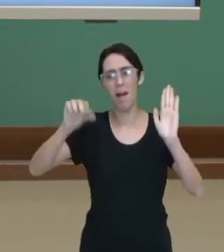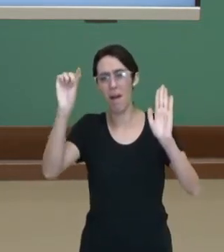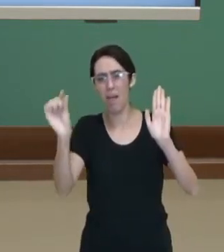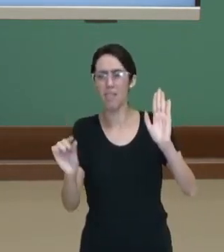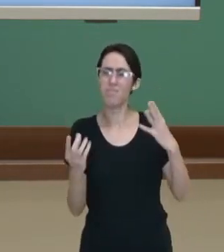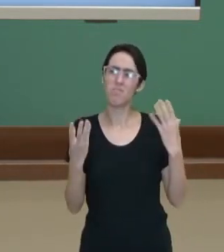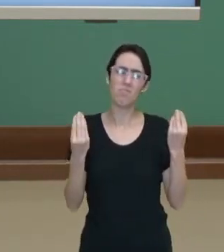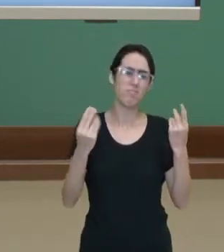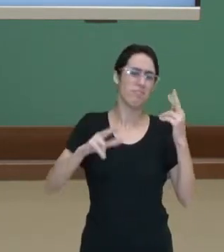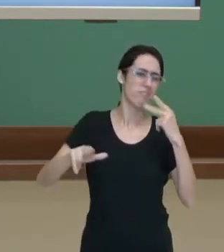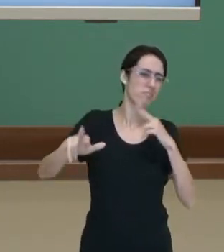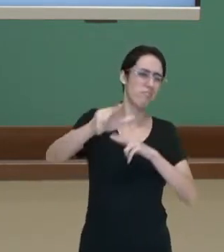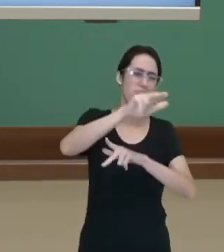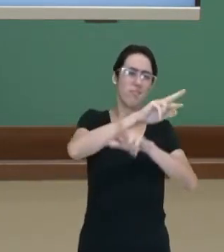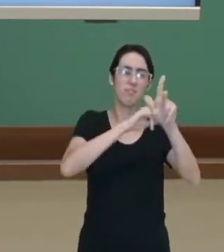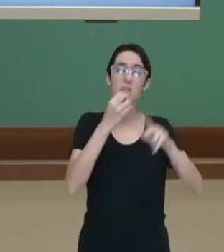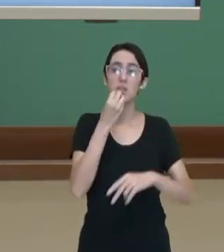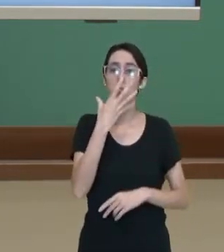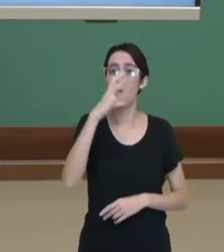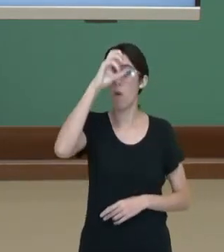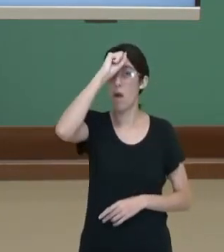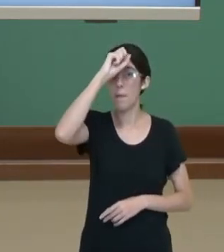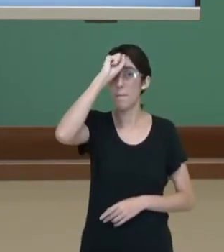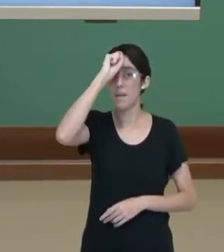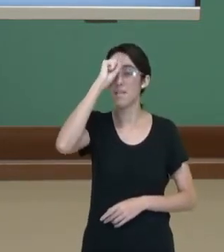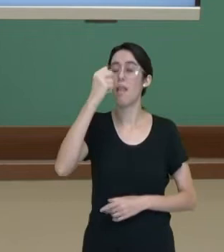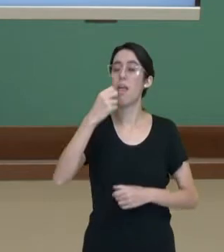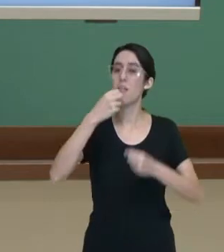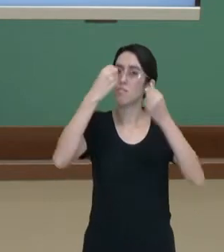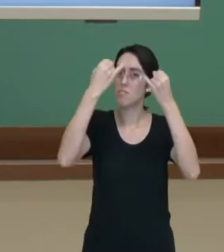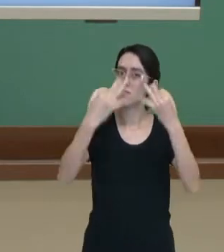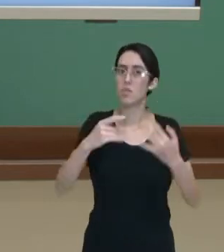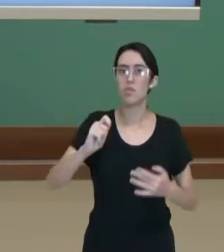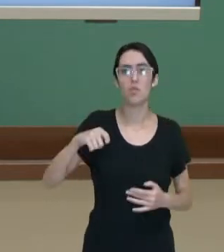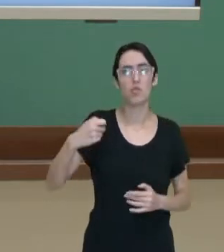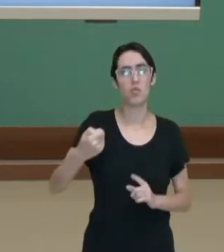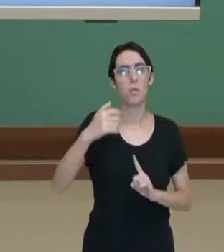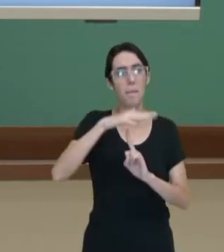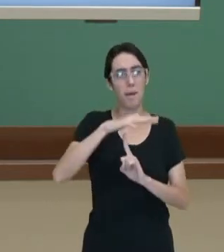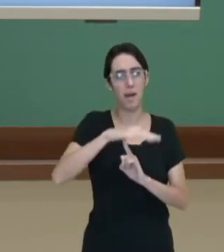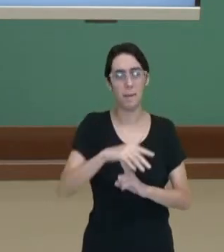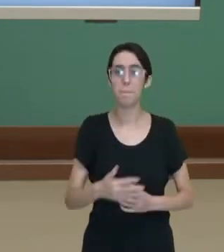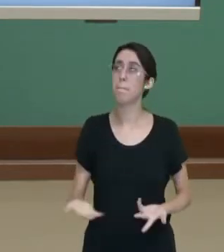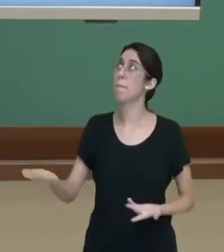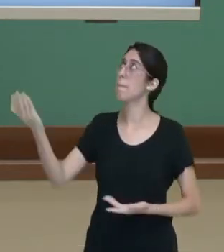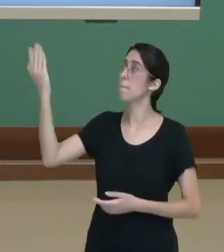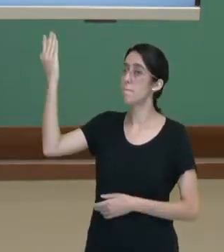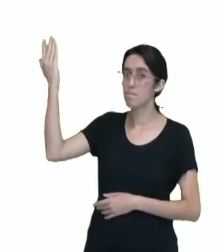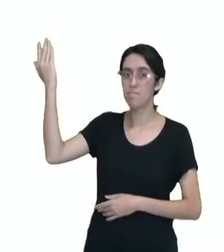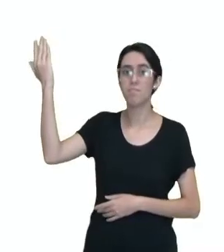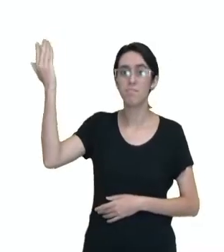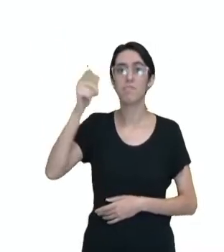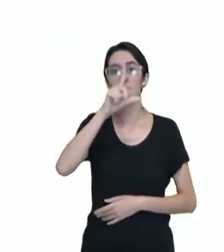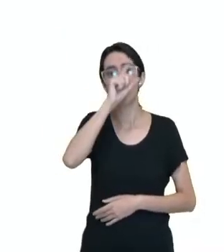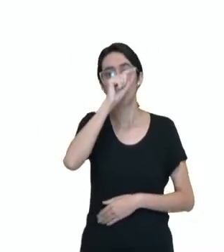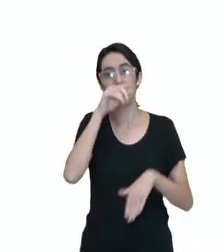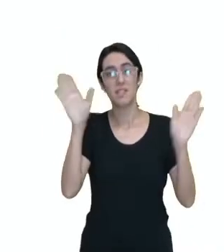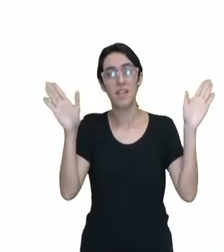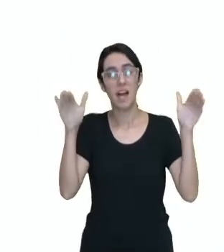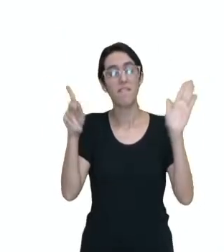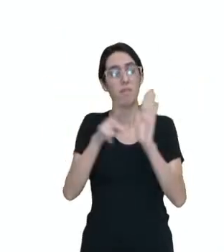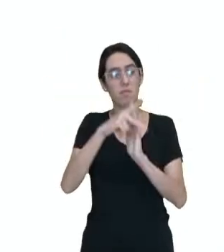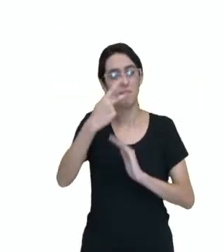nós temos para aprender, para falar sobre o nosso estado do Paraná. E ali a ave símbolo do estado